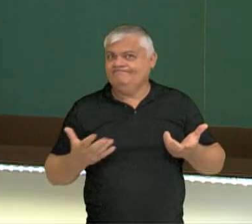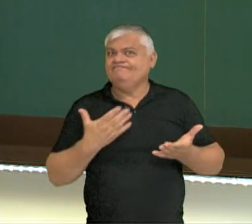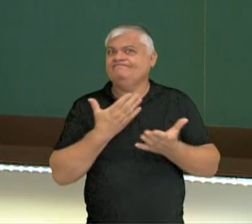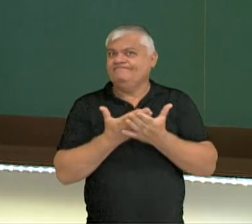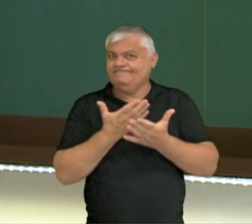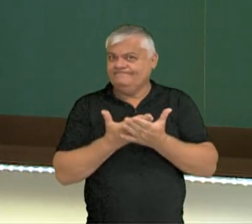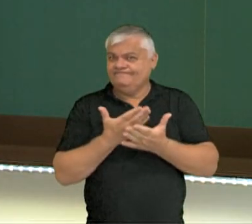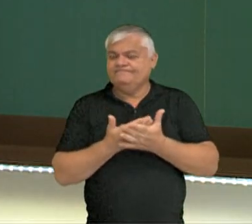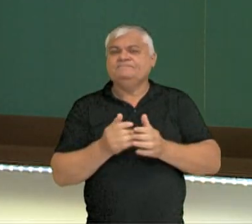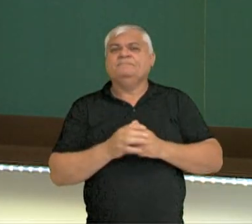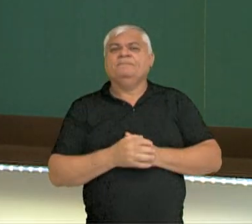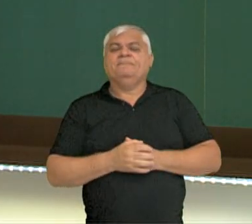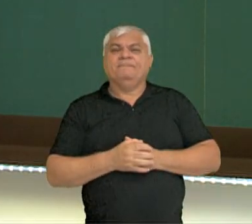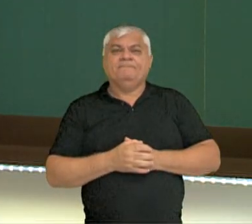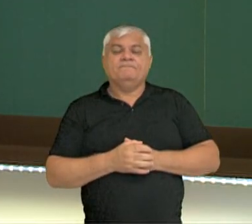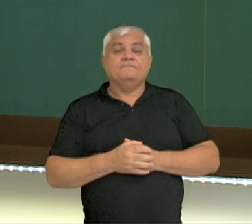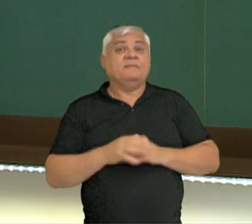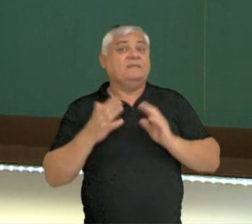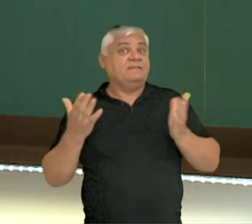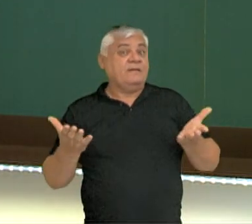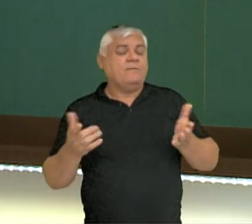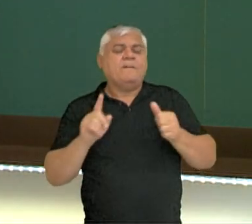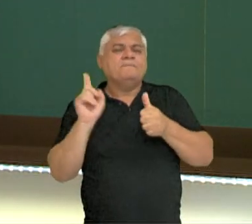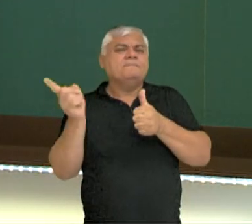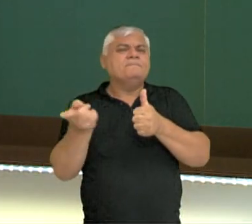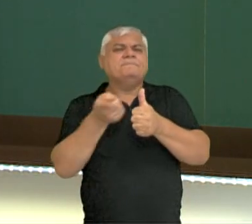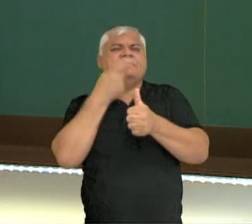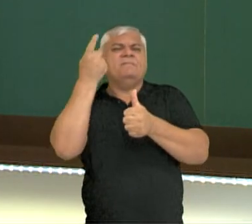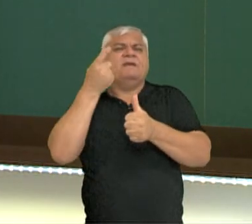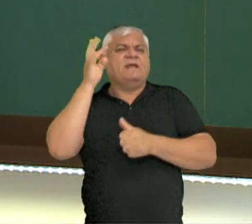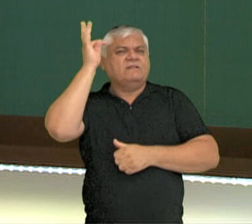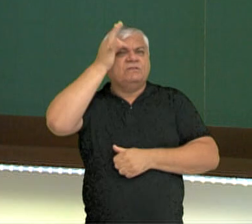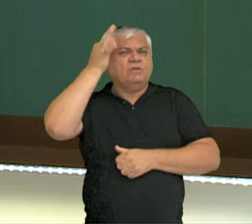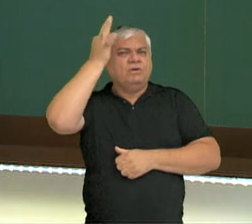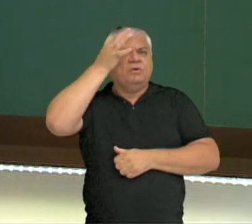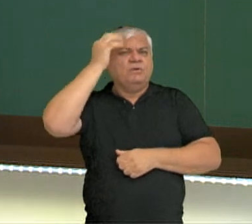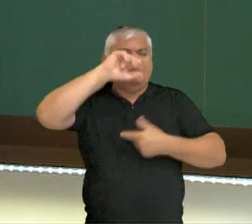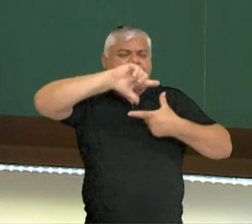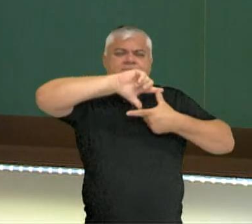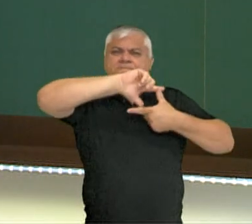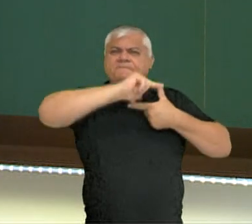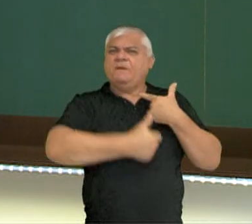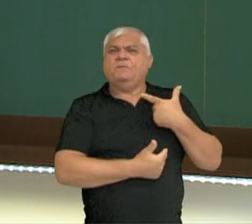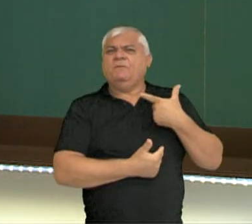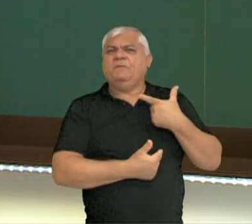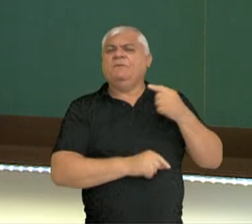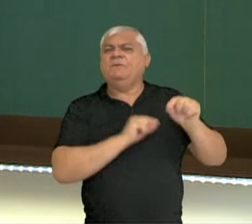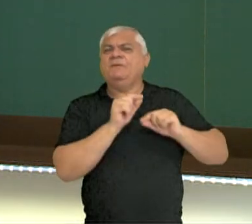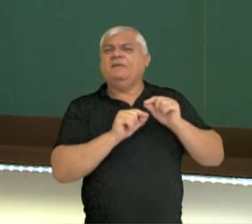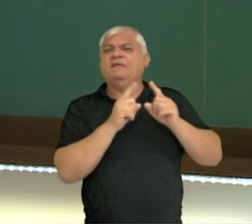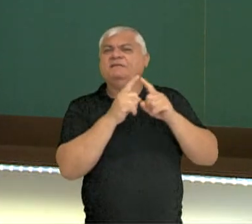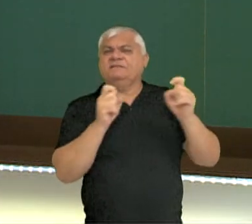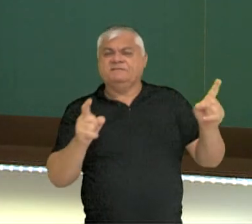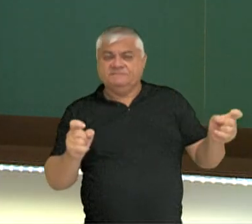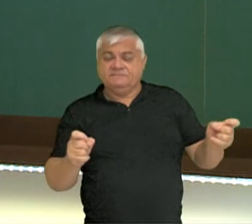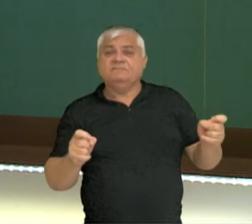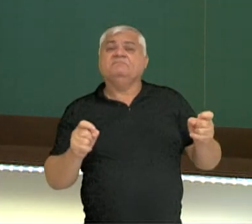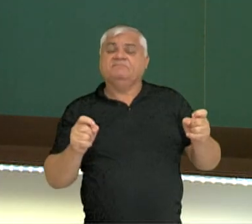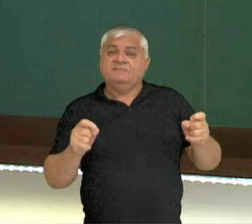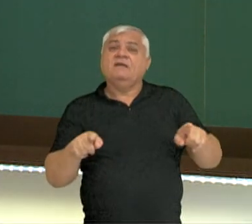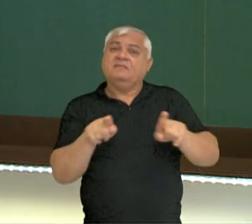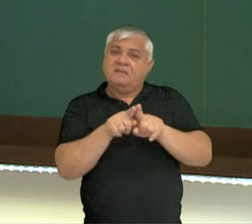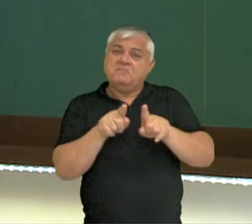aula. Para isso, a primeira teoria que já foi totalmente desbancada pela ciência, e em algum momento